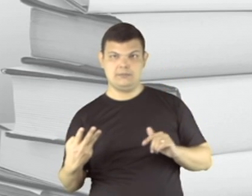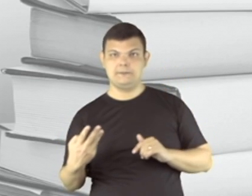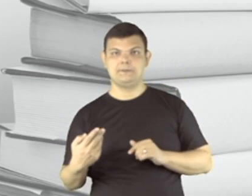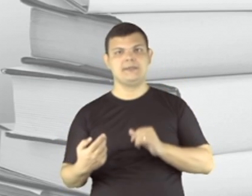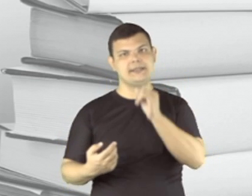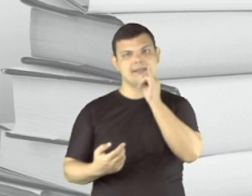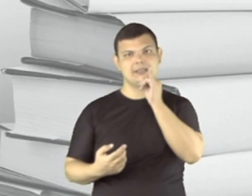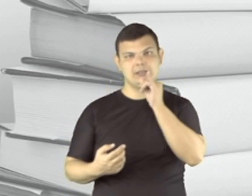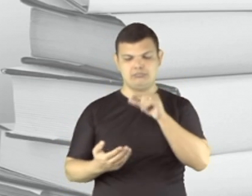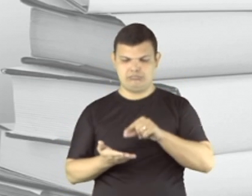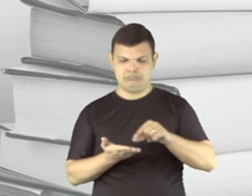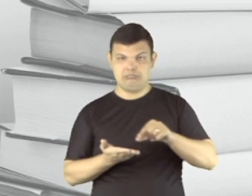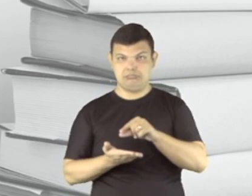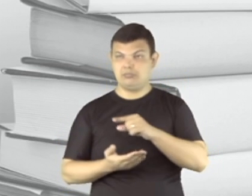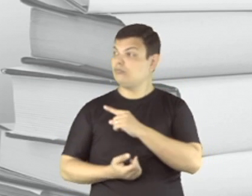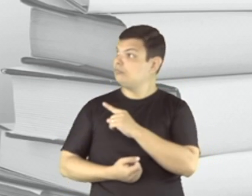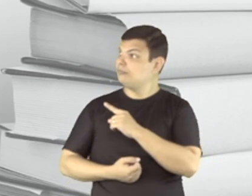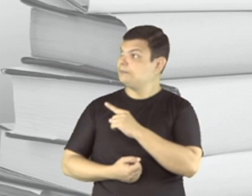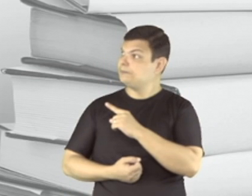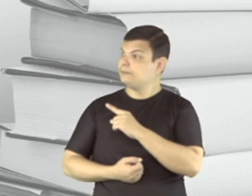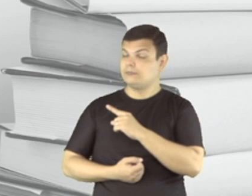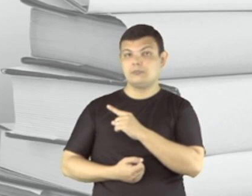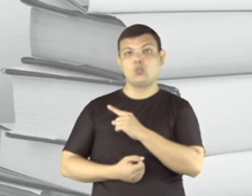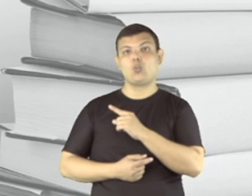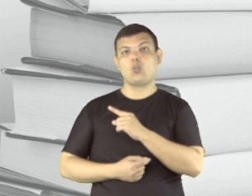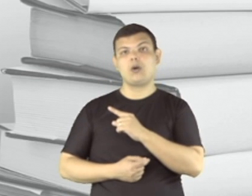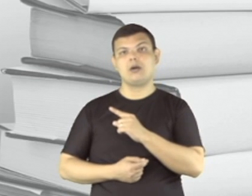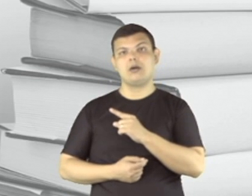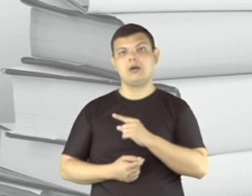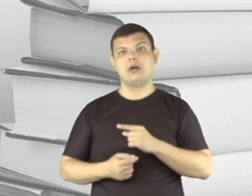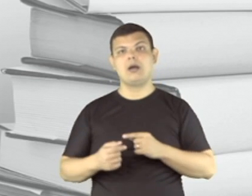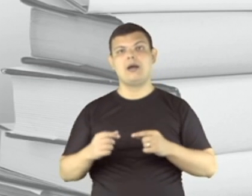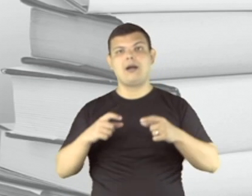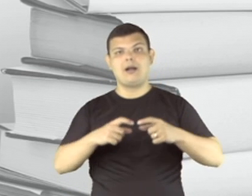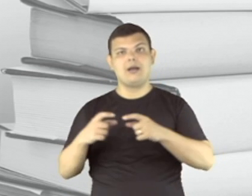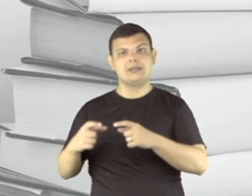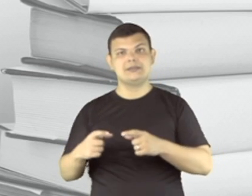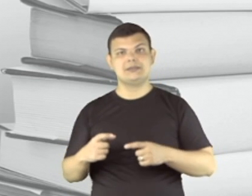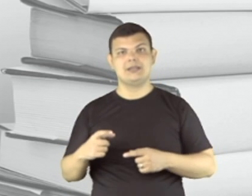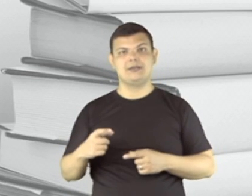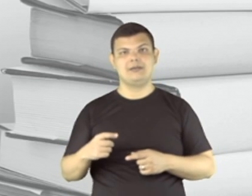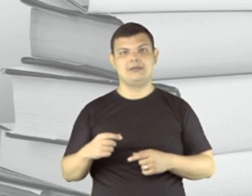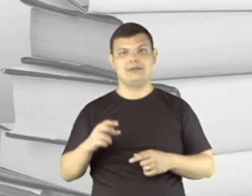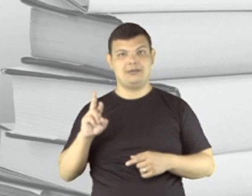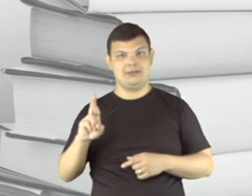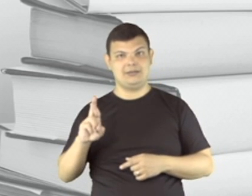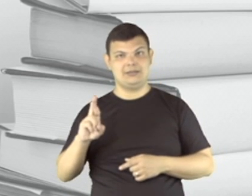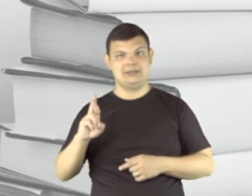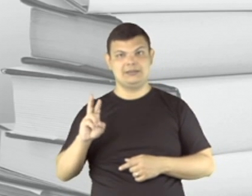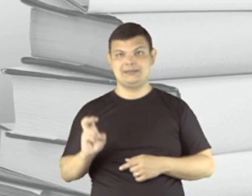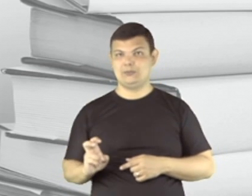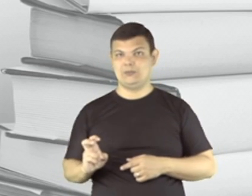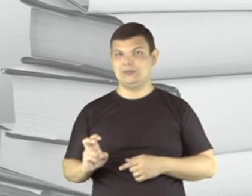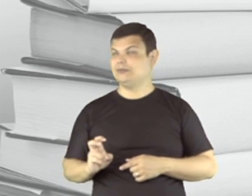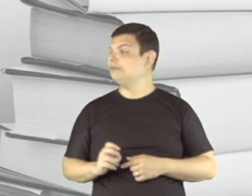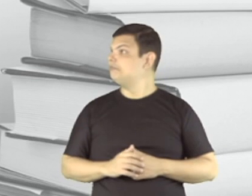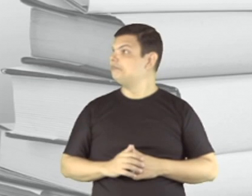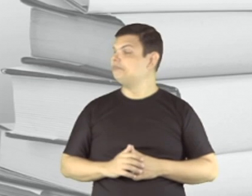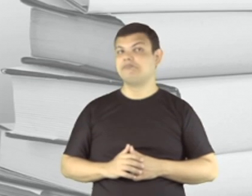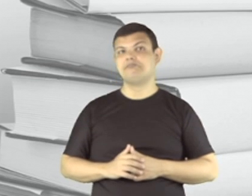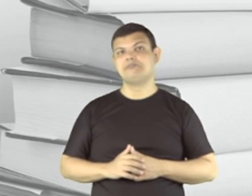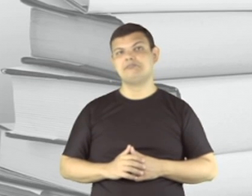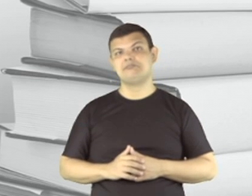este peão aqui está na casa R5 aqui, ó. E aqui nós temos o bispo que está